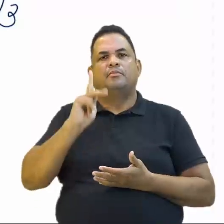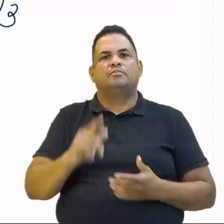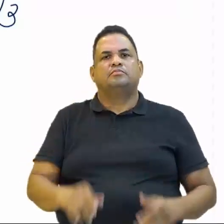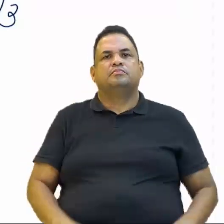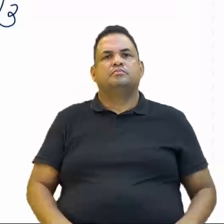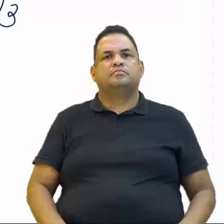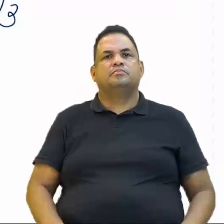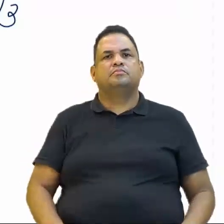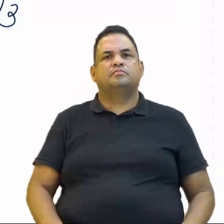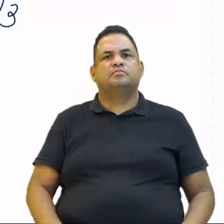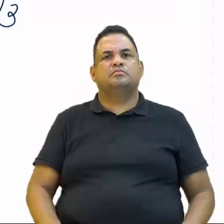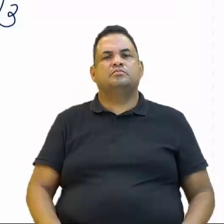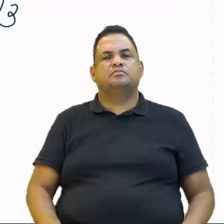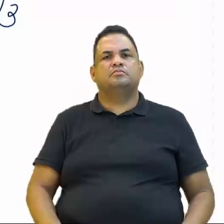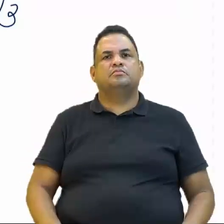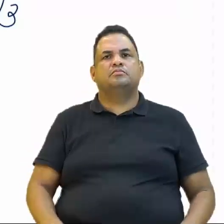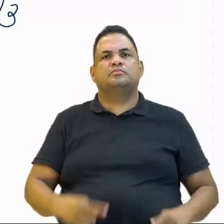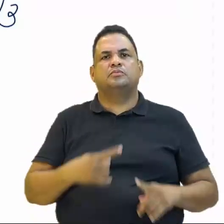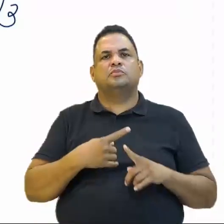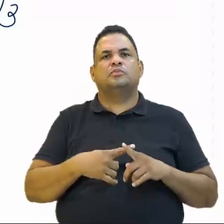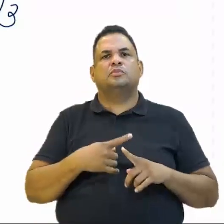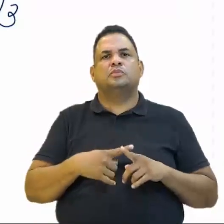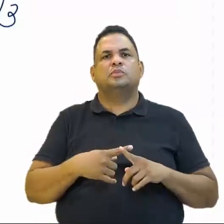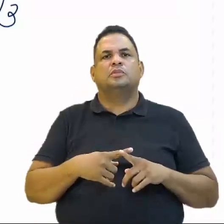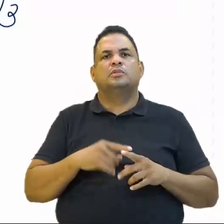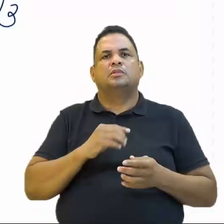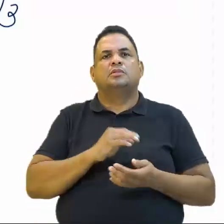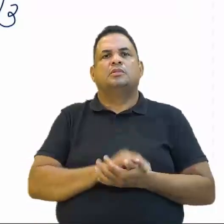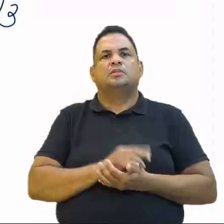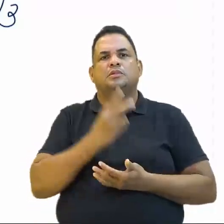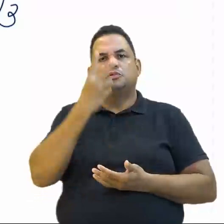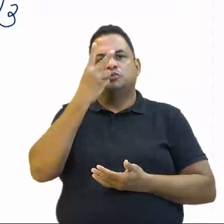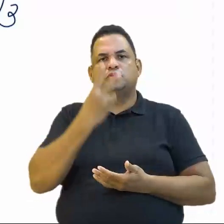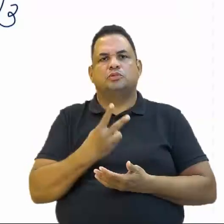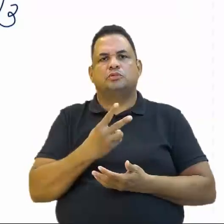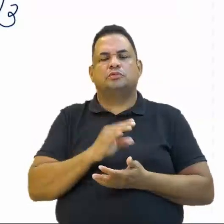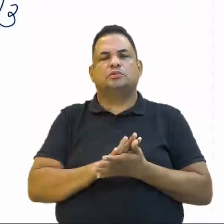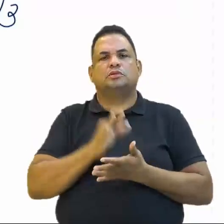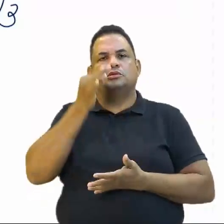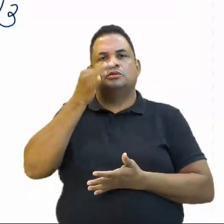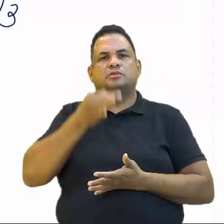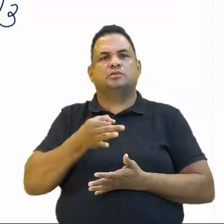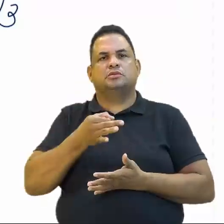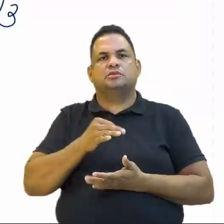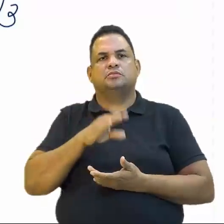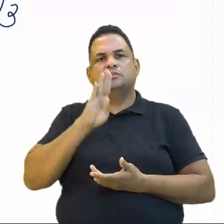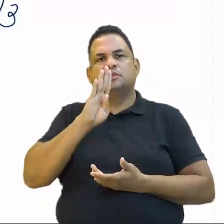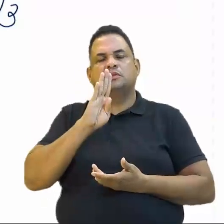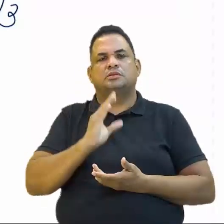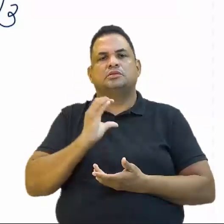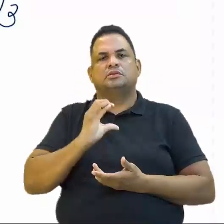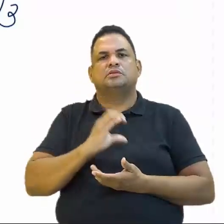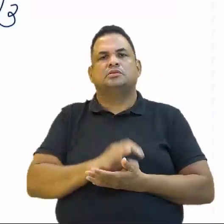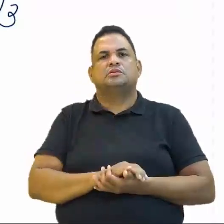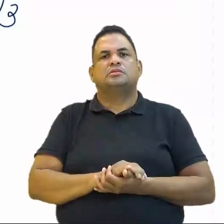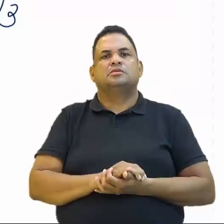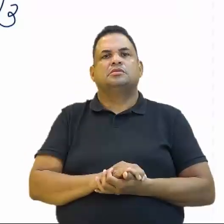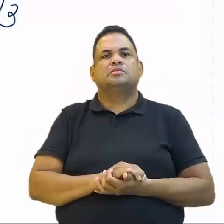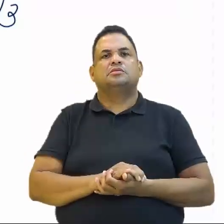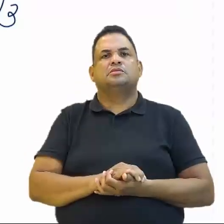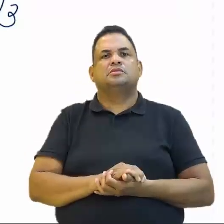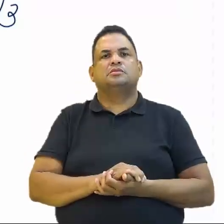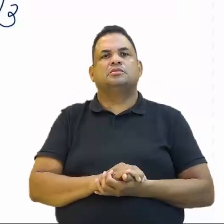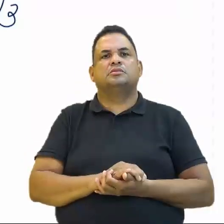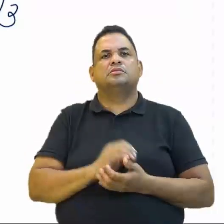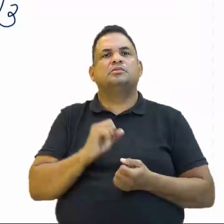o pergamanato, ele está correto tanto na letra B quanto na letra C. E aí ficou a critério de quem fazer essa